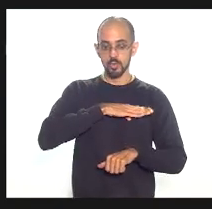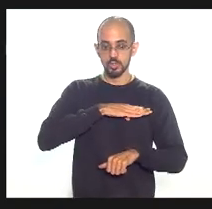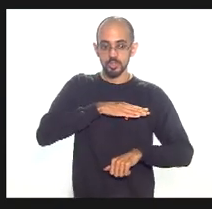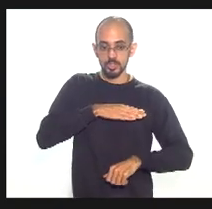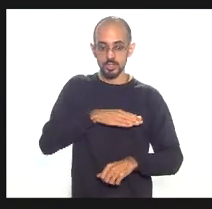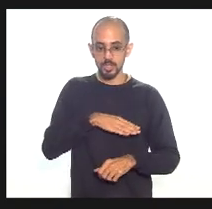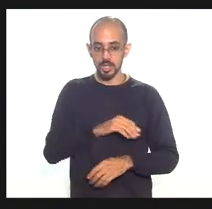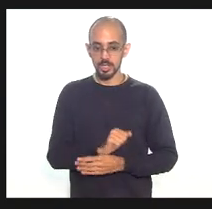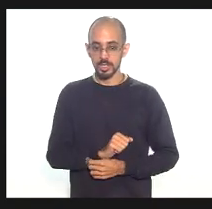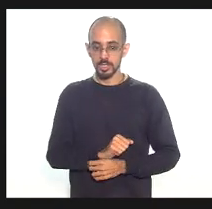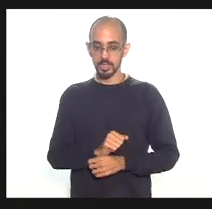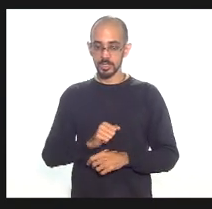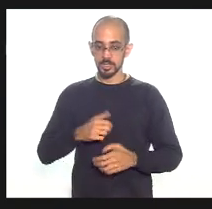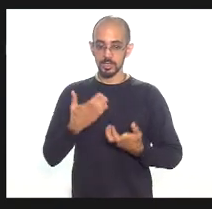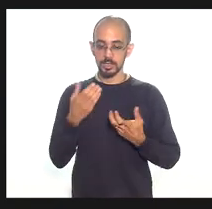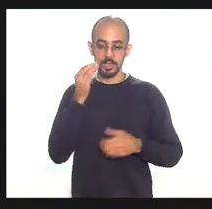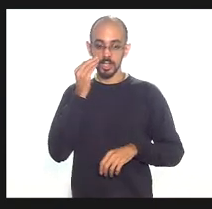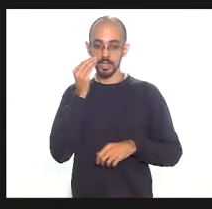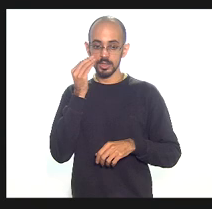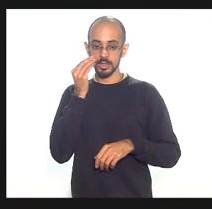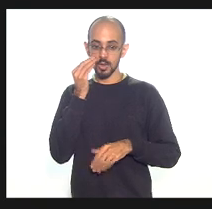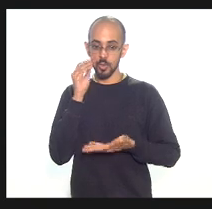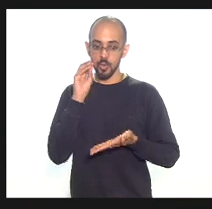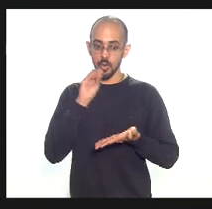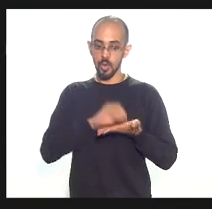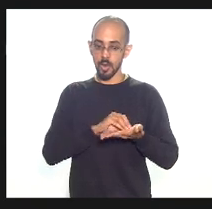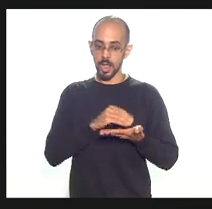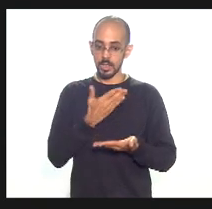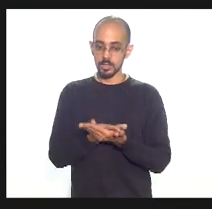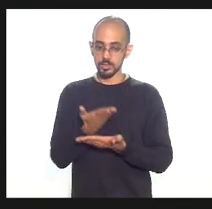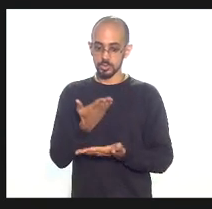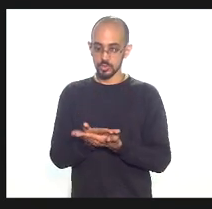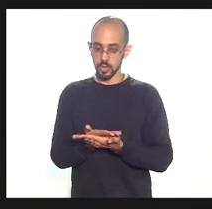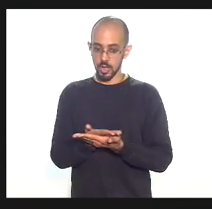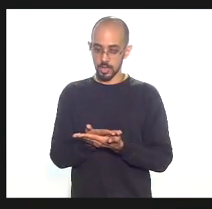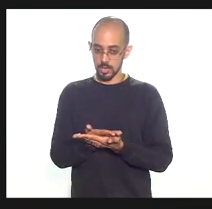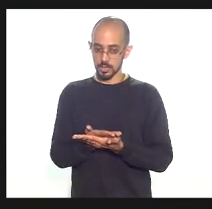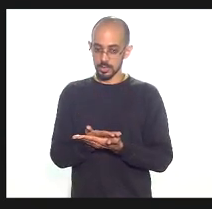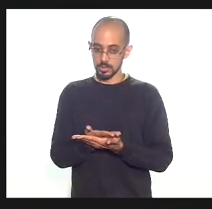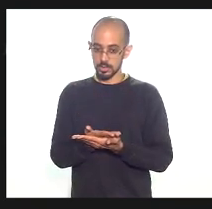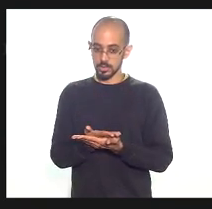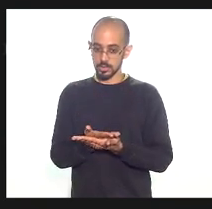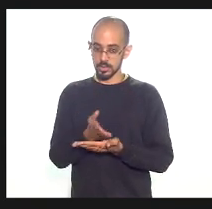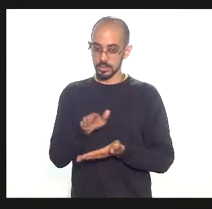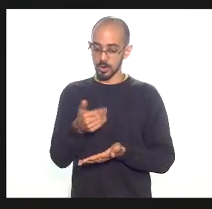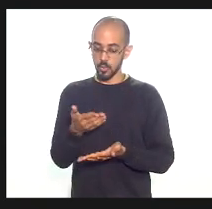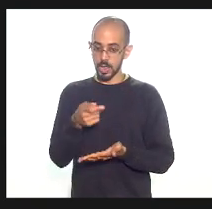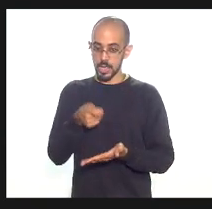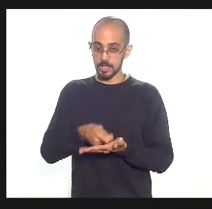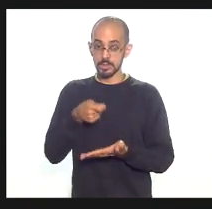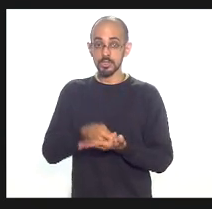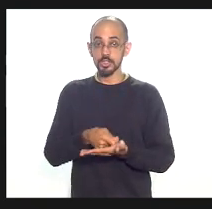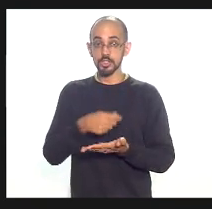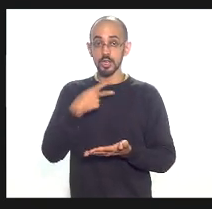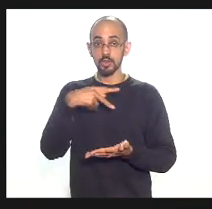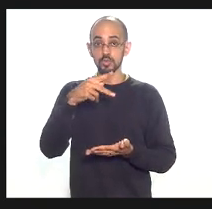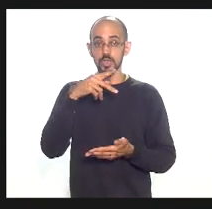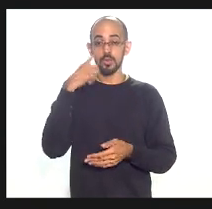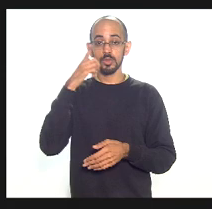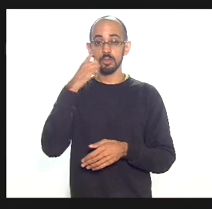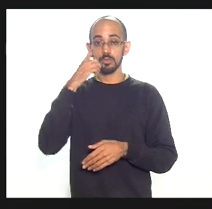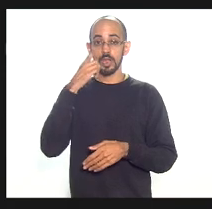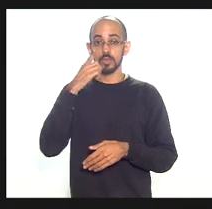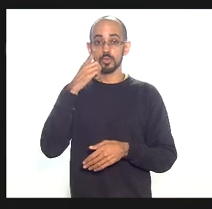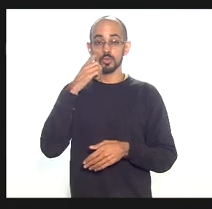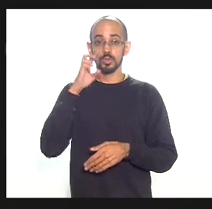tentam colocar dentro das nossas escolas cobre o seu deputado na terça-feira que vem nós estamos numa